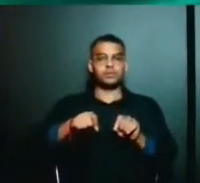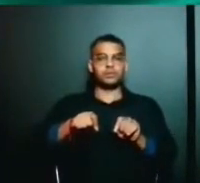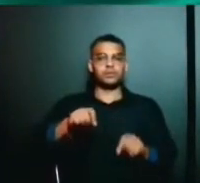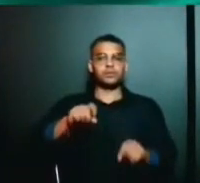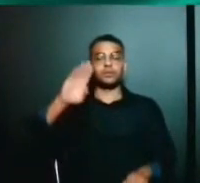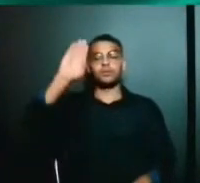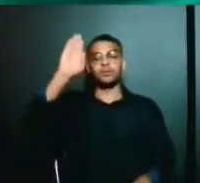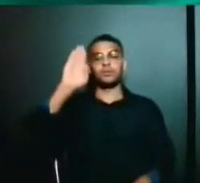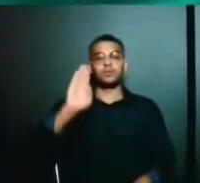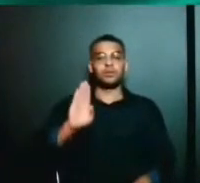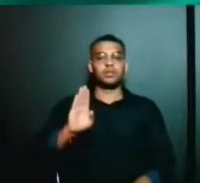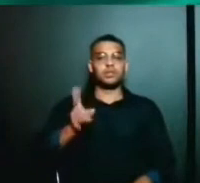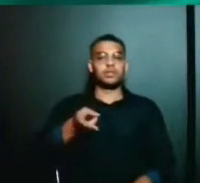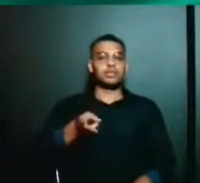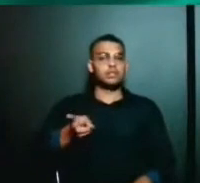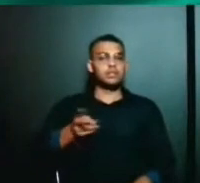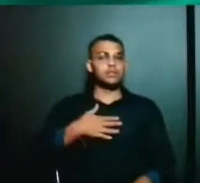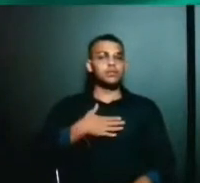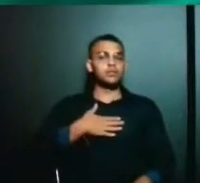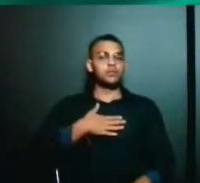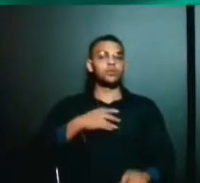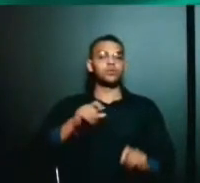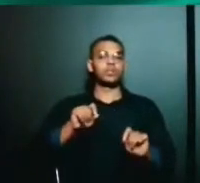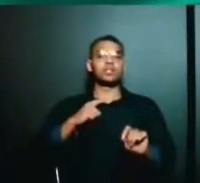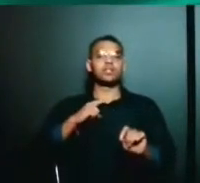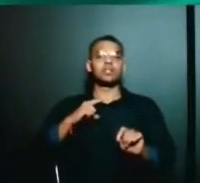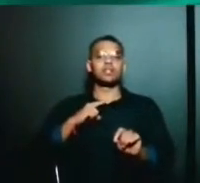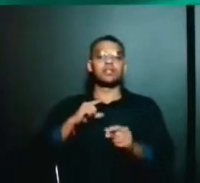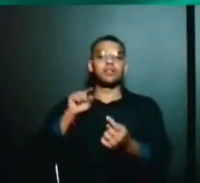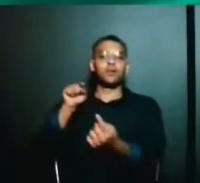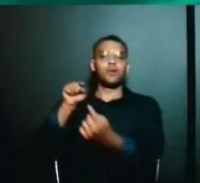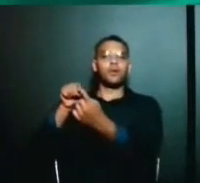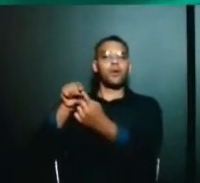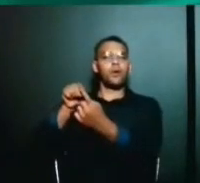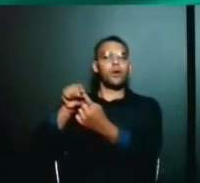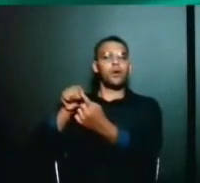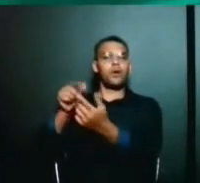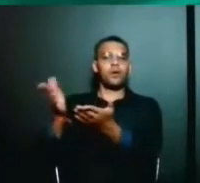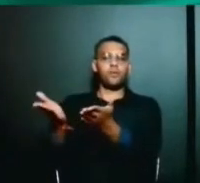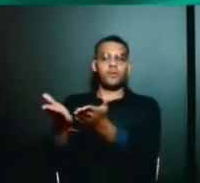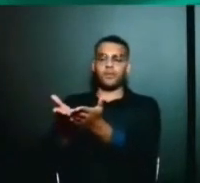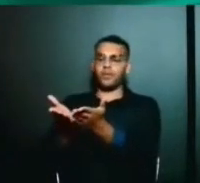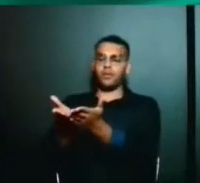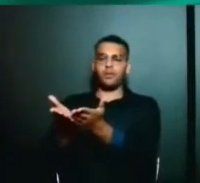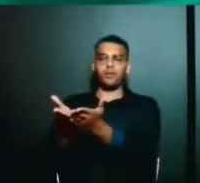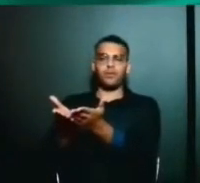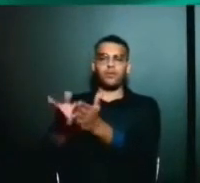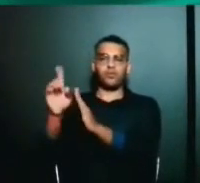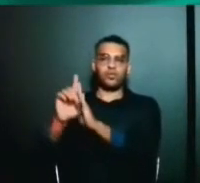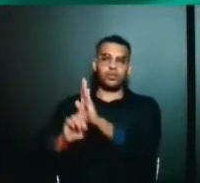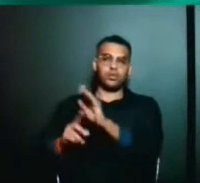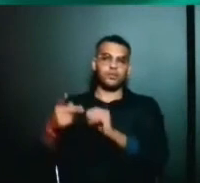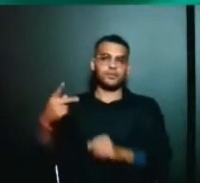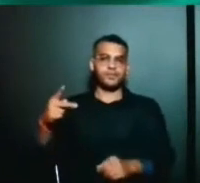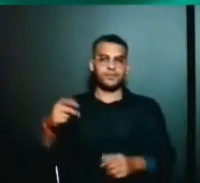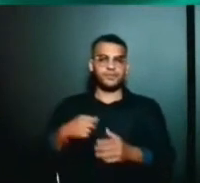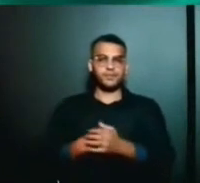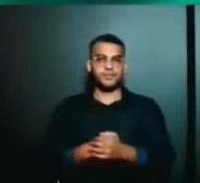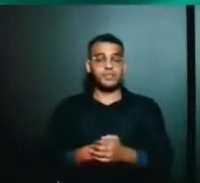tem a ver com o que está na Bíblia, são os direitos naturais, né? E o papel da